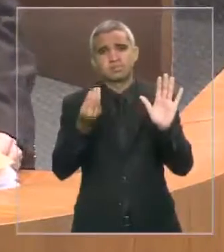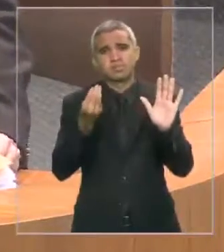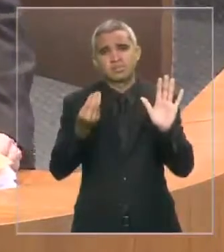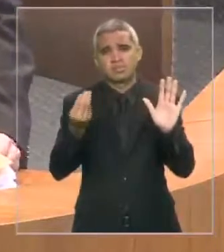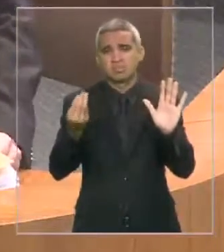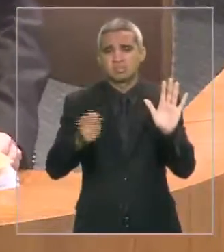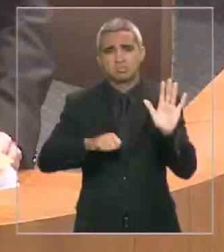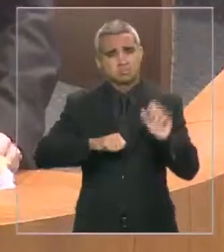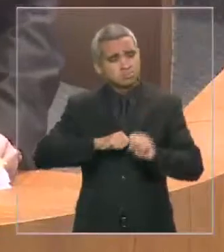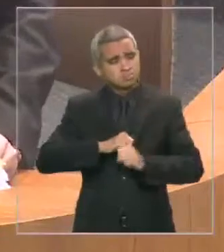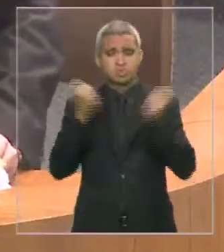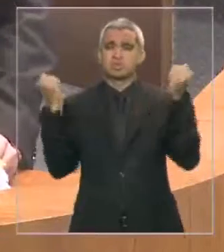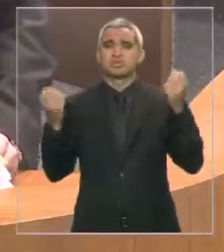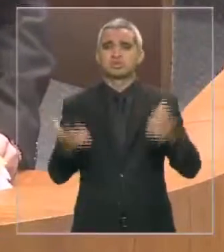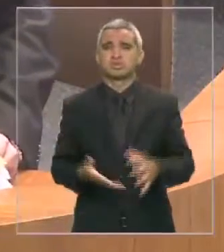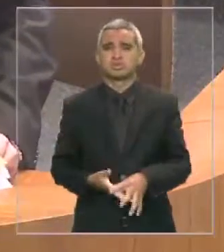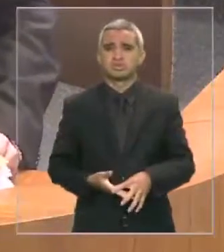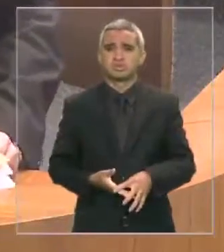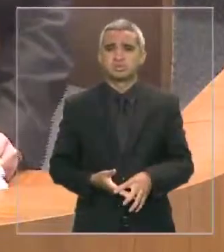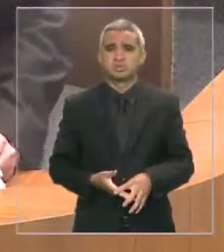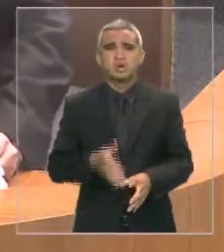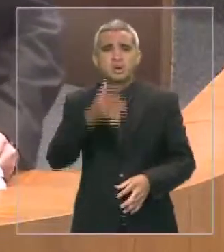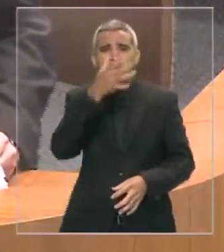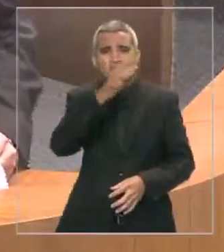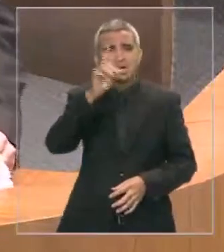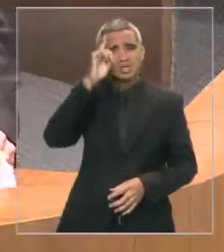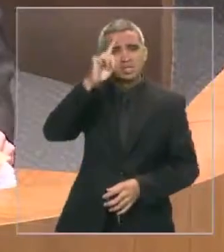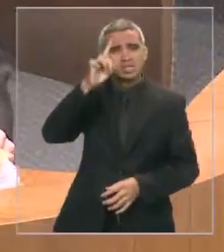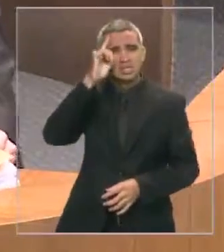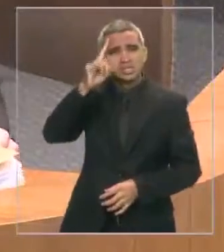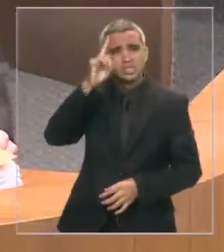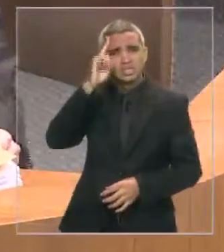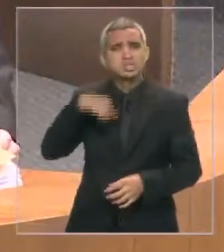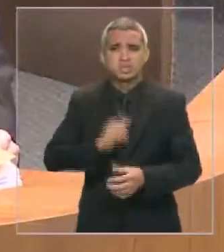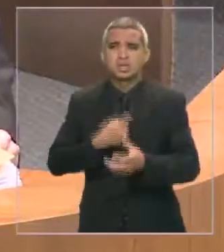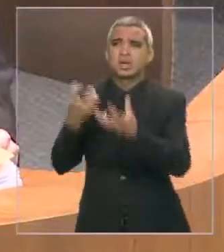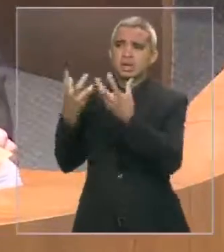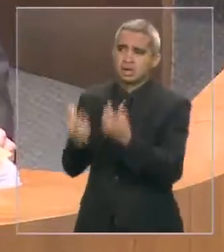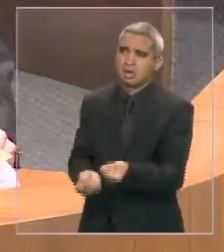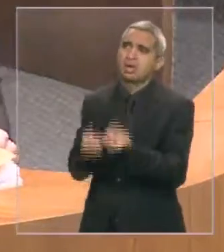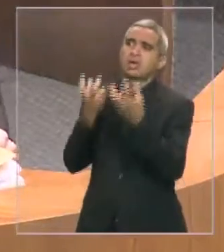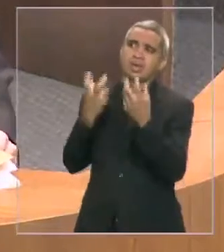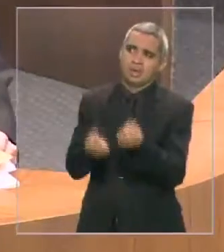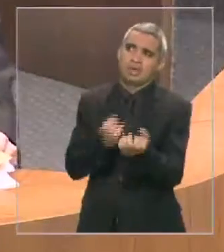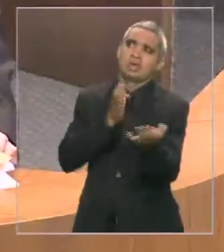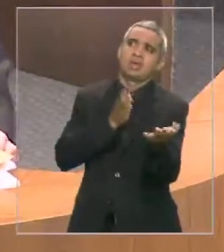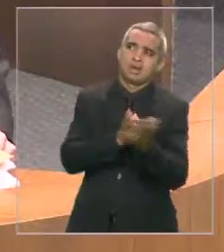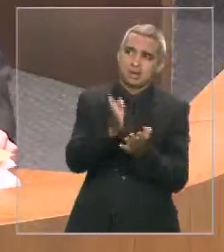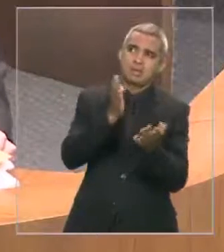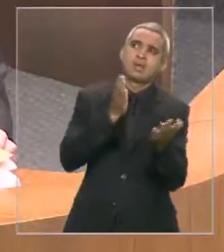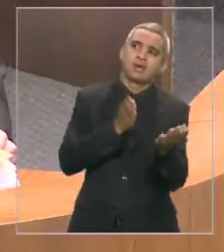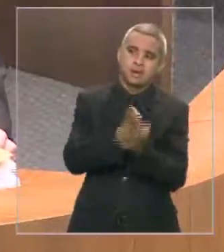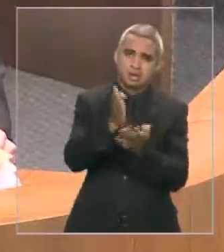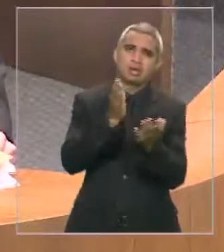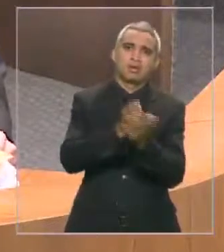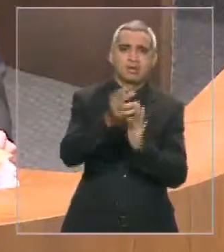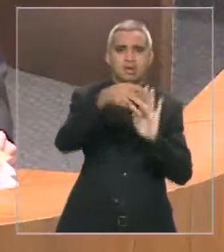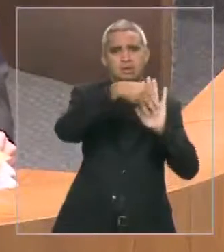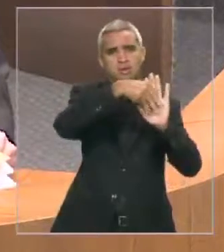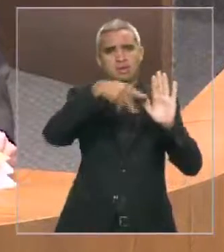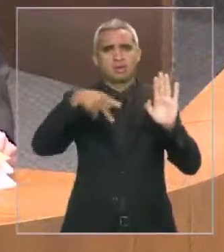nós estamos aqui aprovando medida provisória do Executivo. Eu quero saber